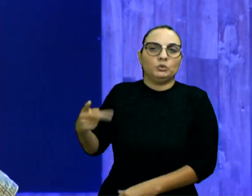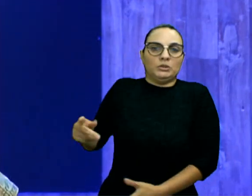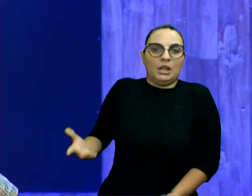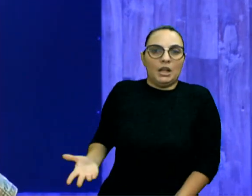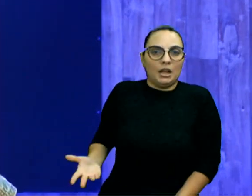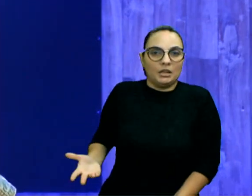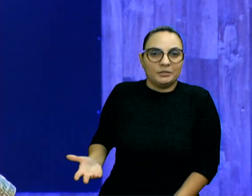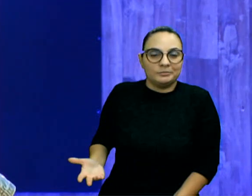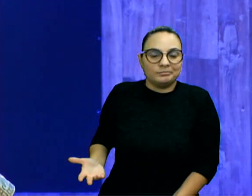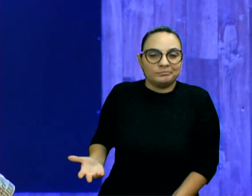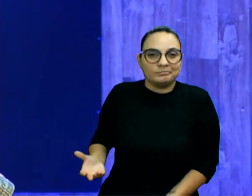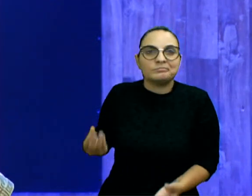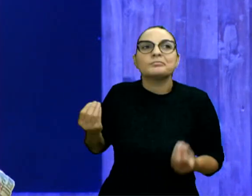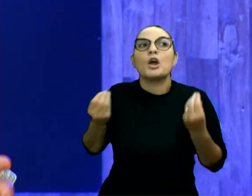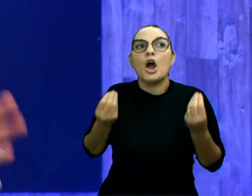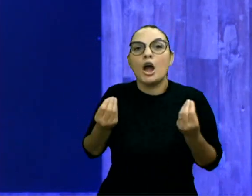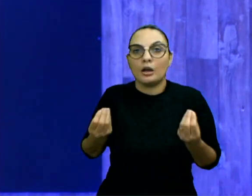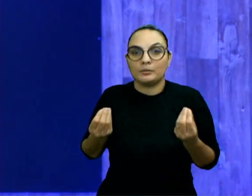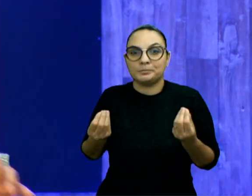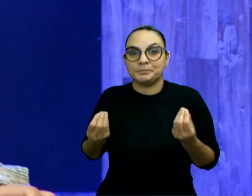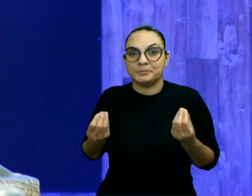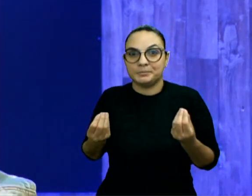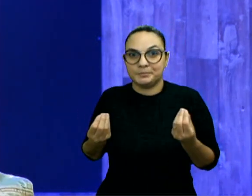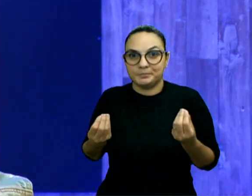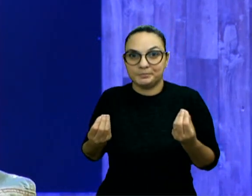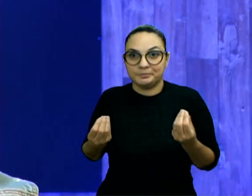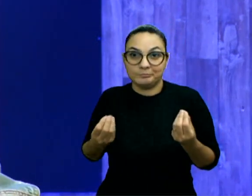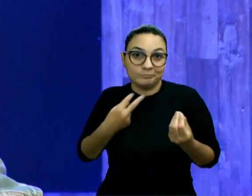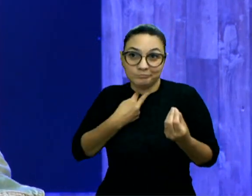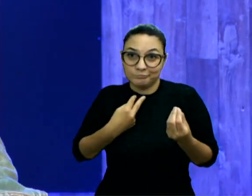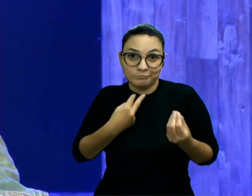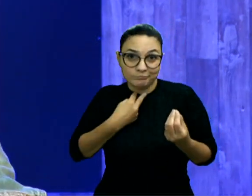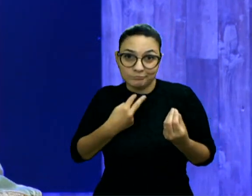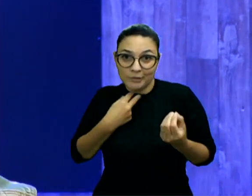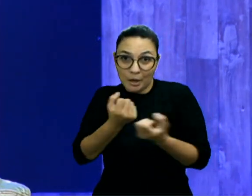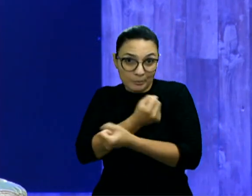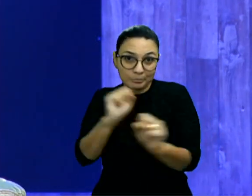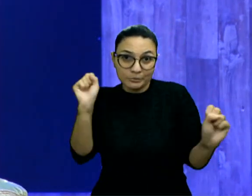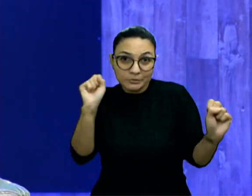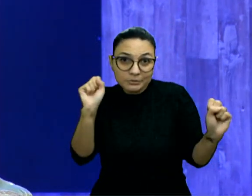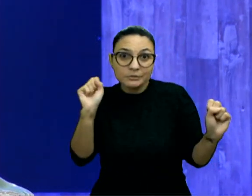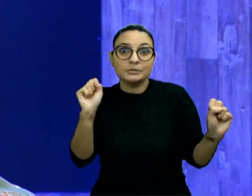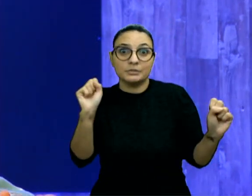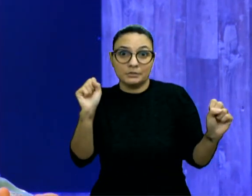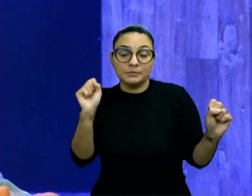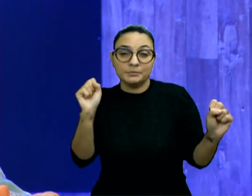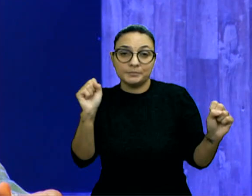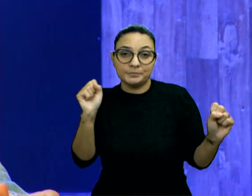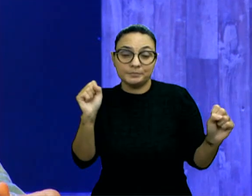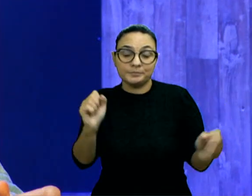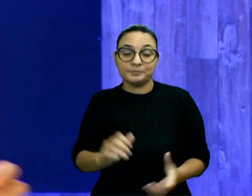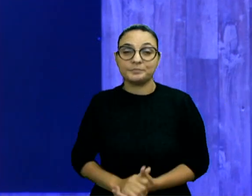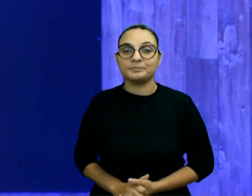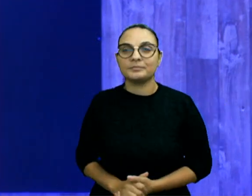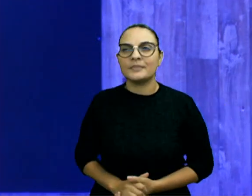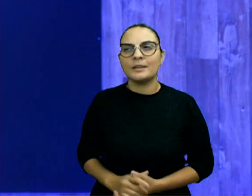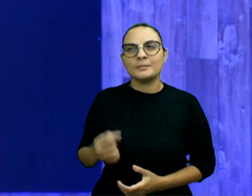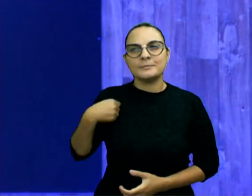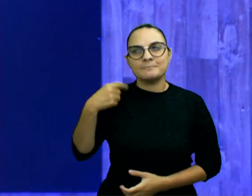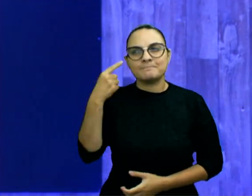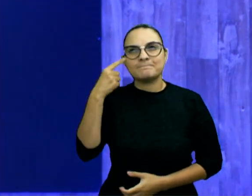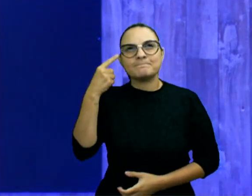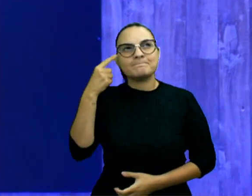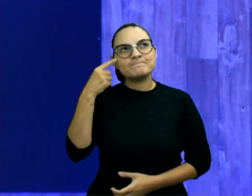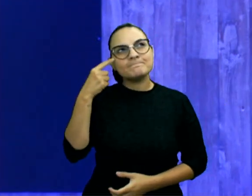Daniel anda em retidão. Não dá. Não dá, não dá, não dá. Aqui não tem como. Ah, mas se a gente pegar